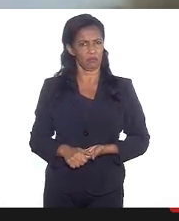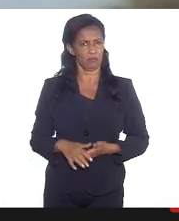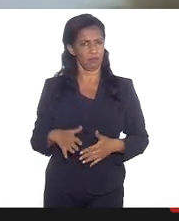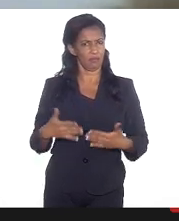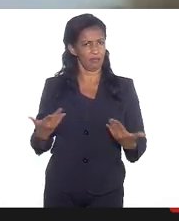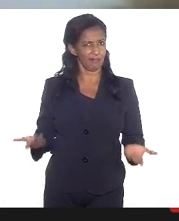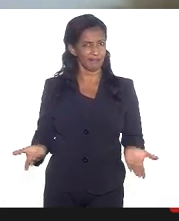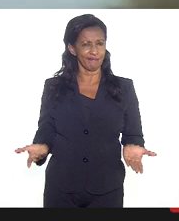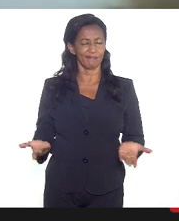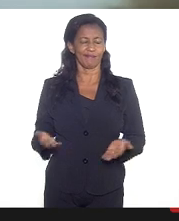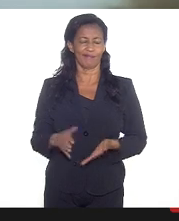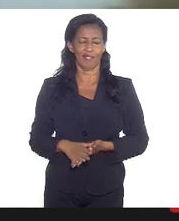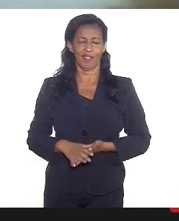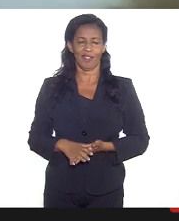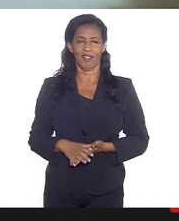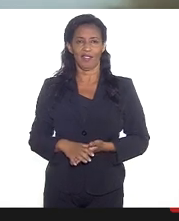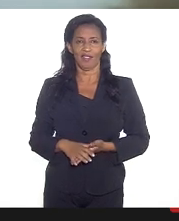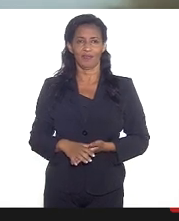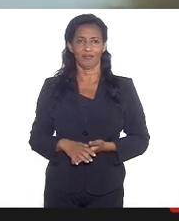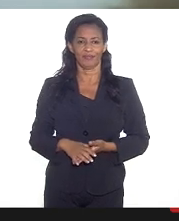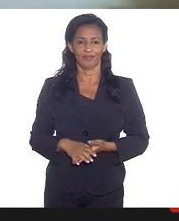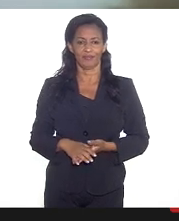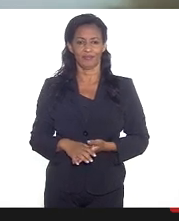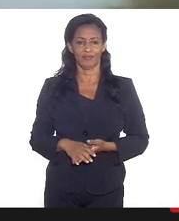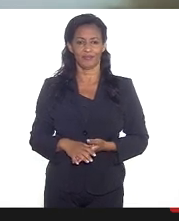assim fica absolutamente